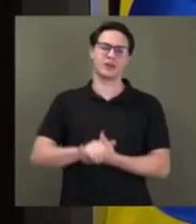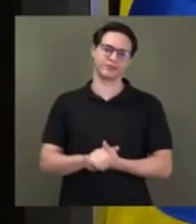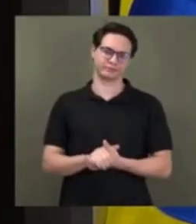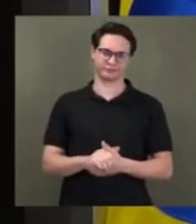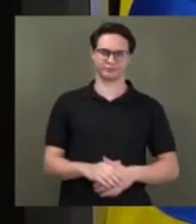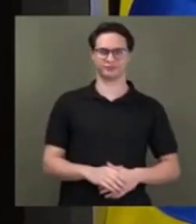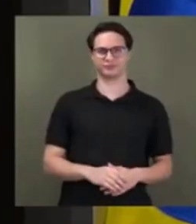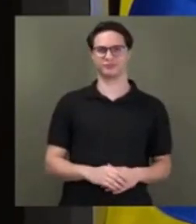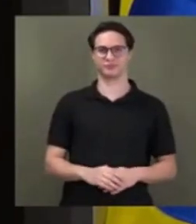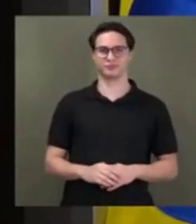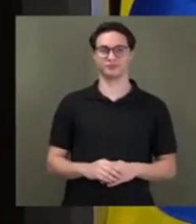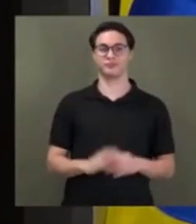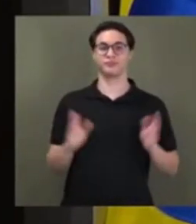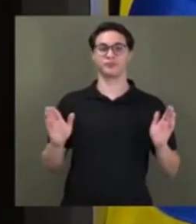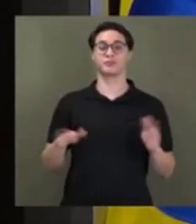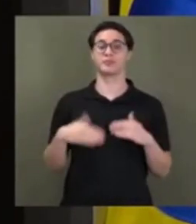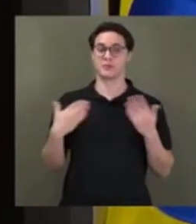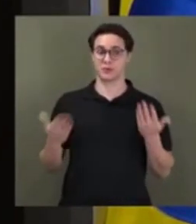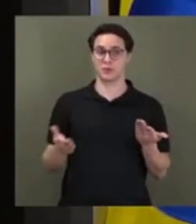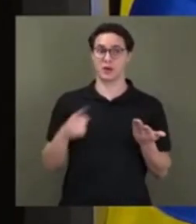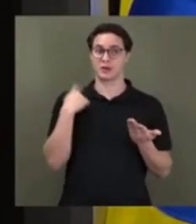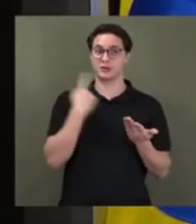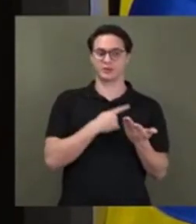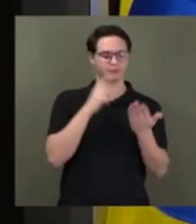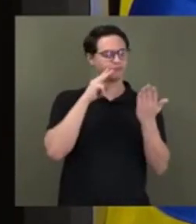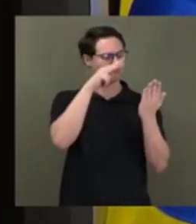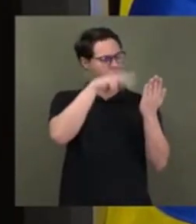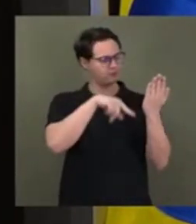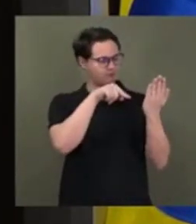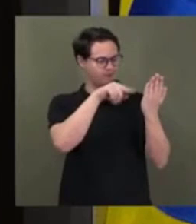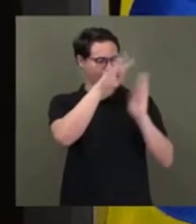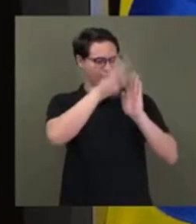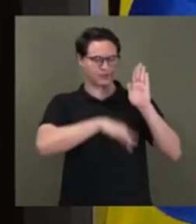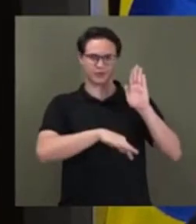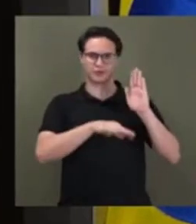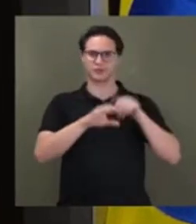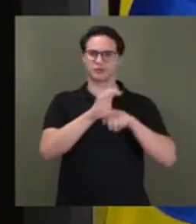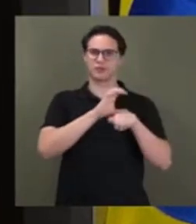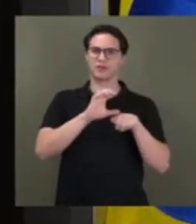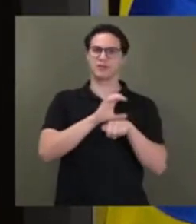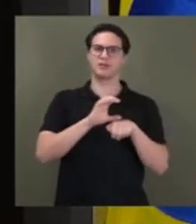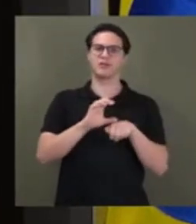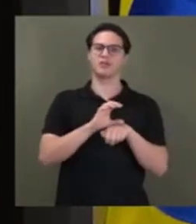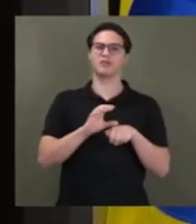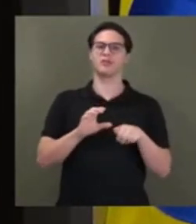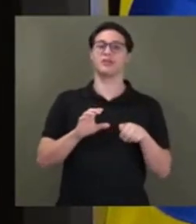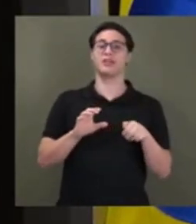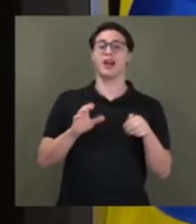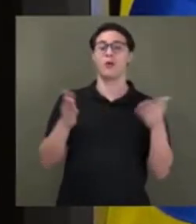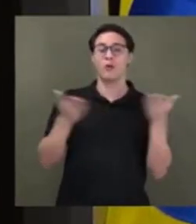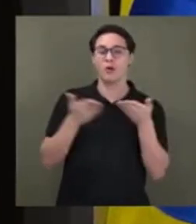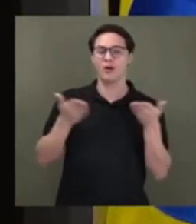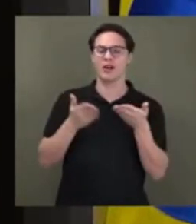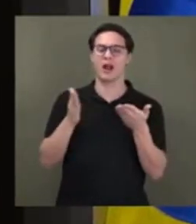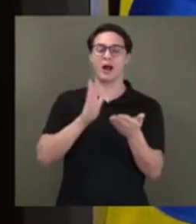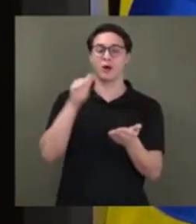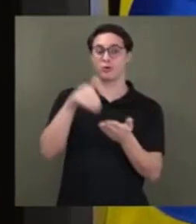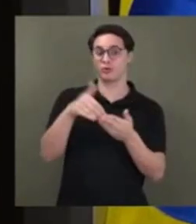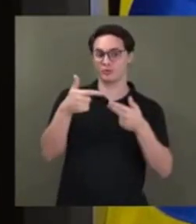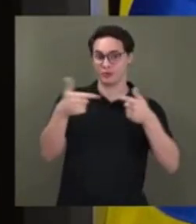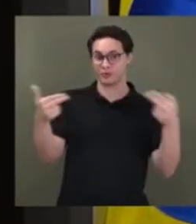Corrijamos isto no texto constitucional e ergue-se finalmente o último óbice. Se diz